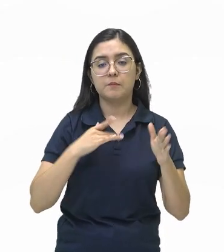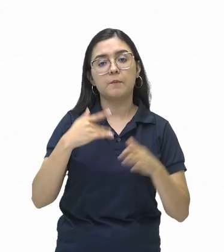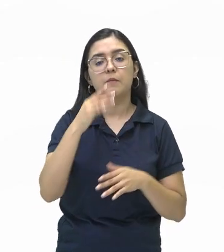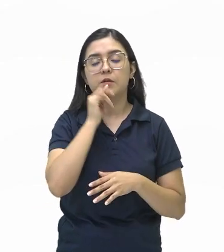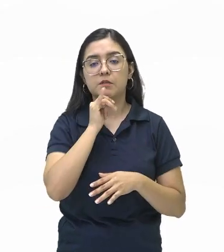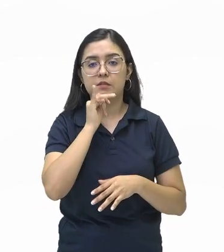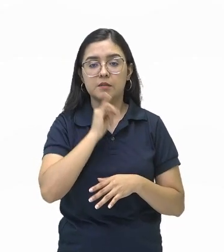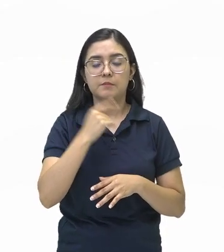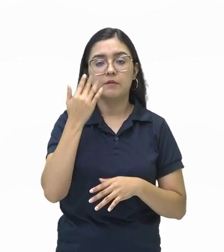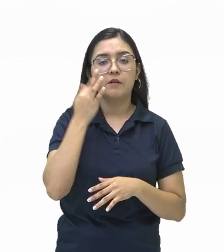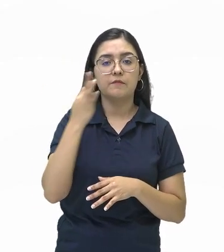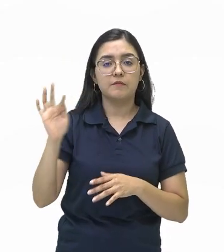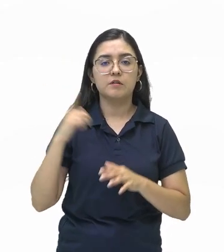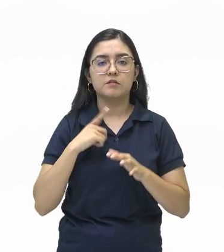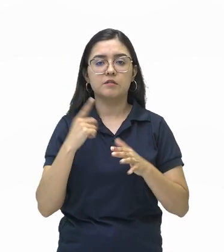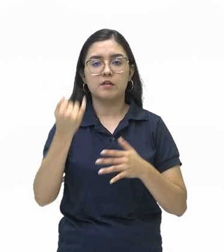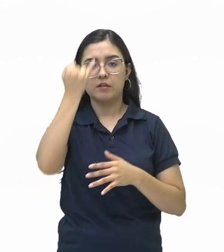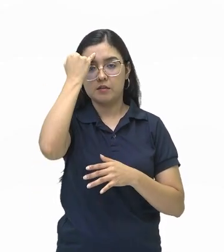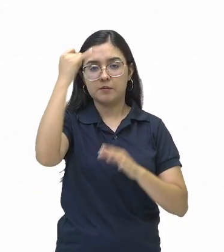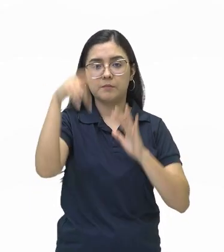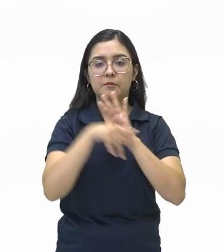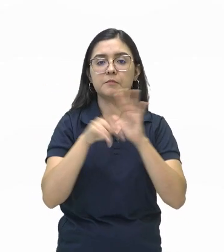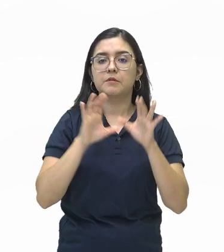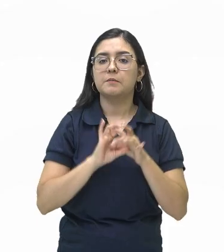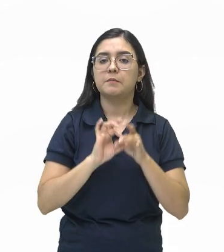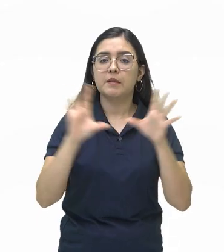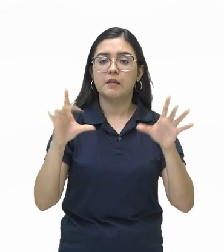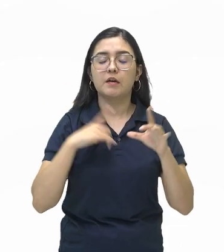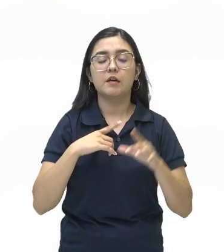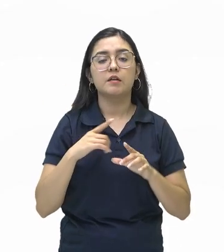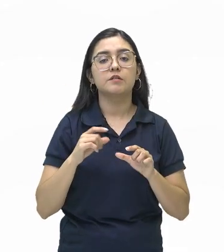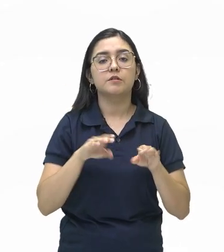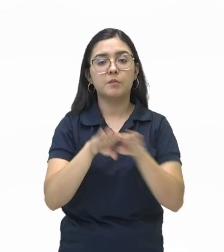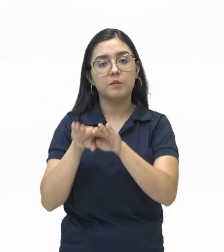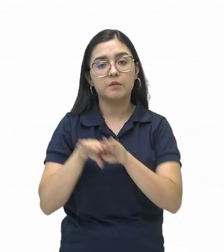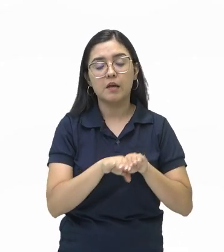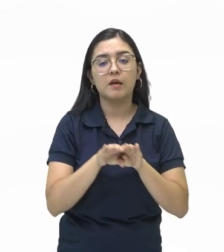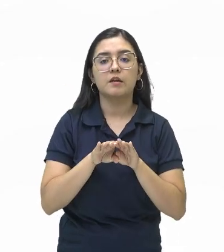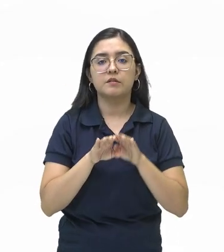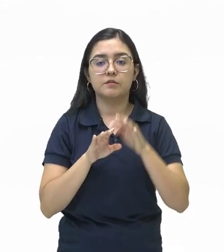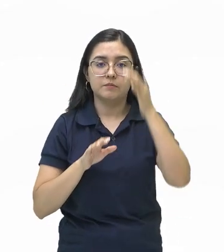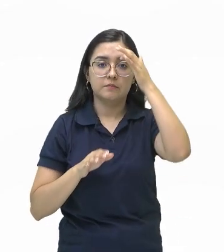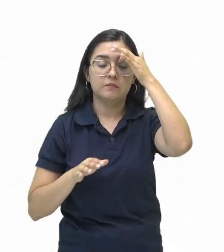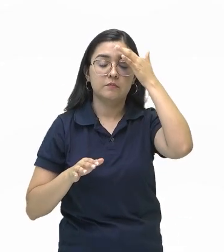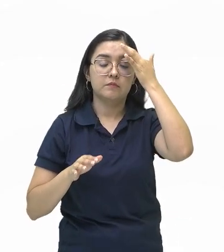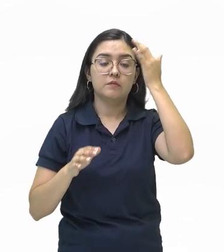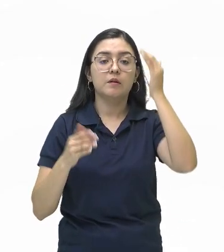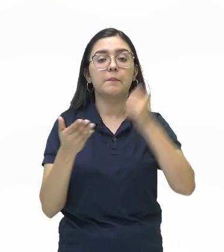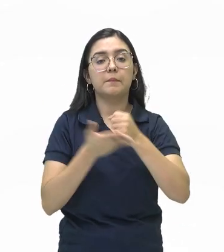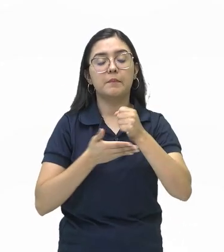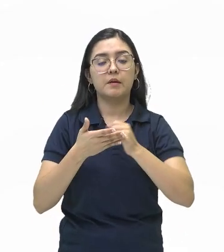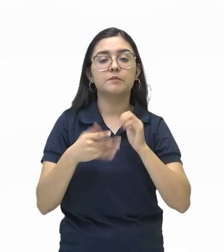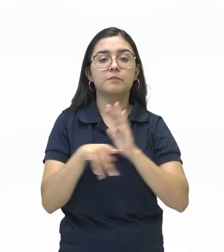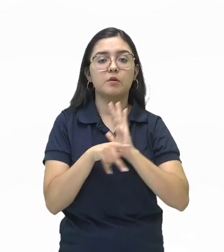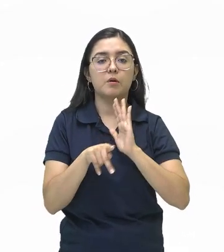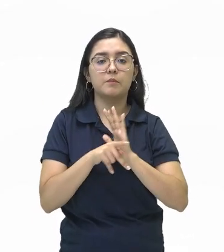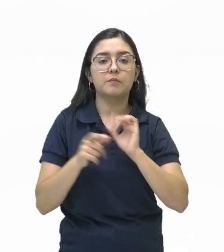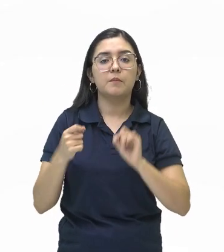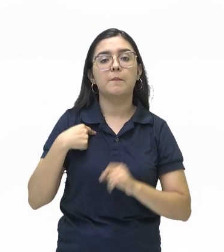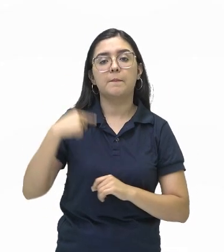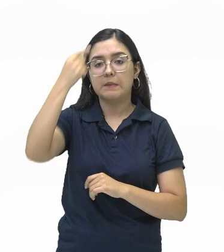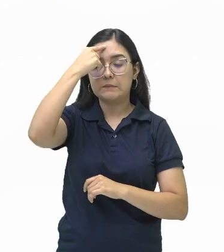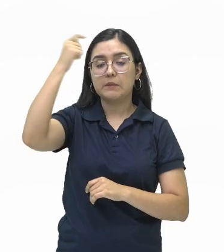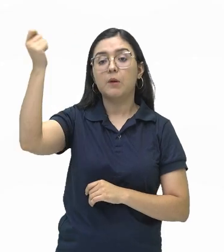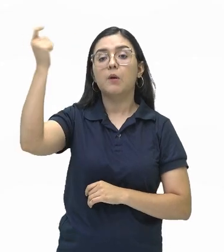exemplo, a ideia de liberdade, igualdade, fraternidade, estão baseada nesse pensamento